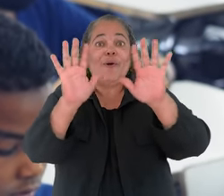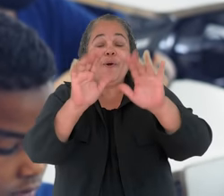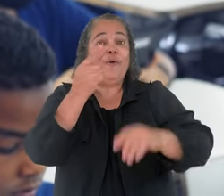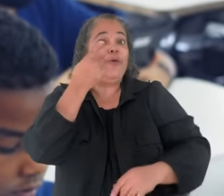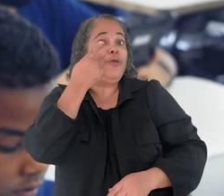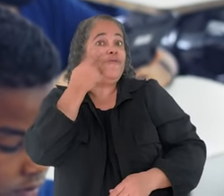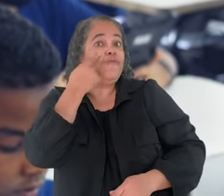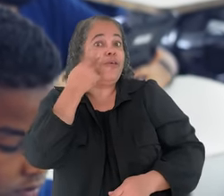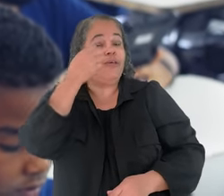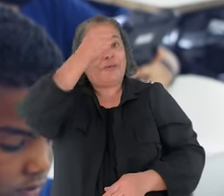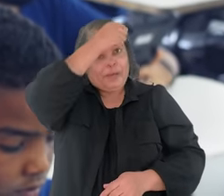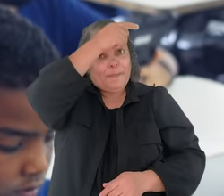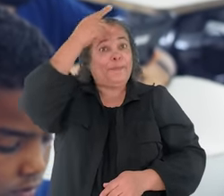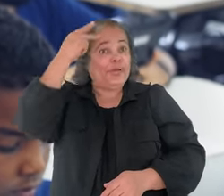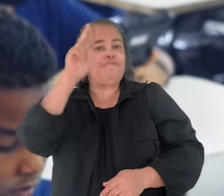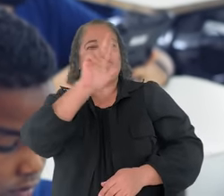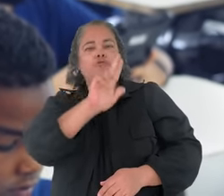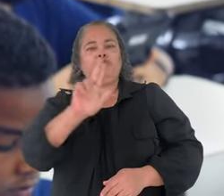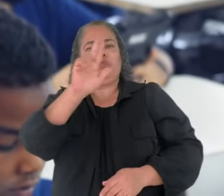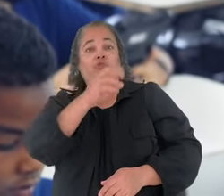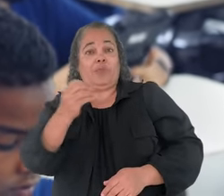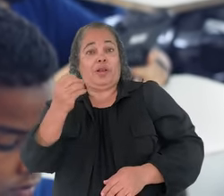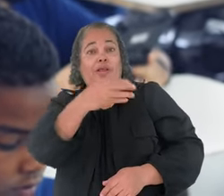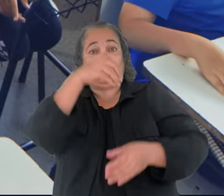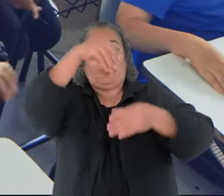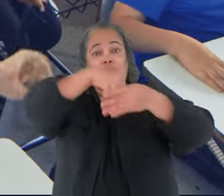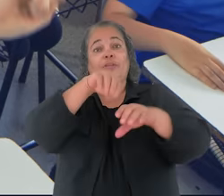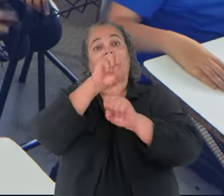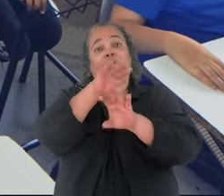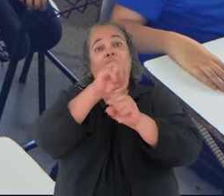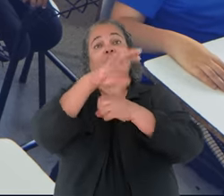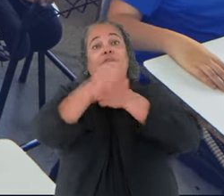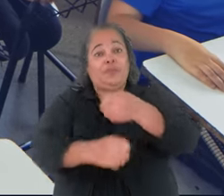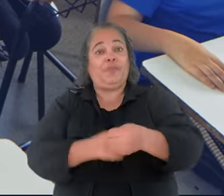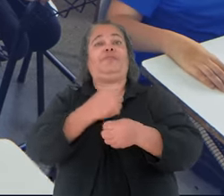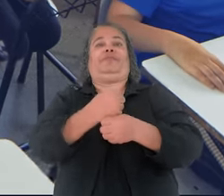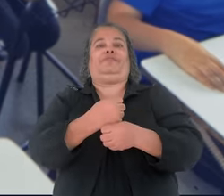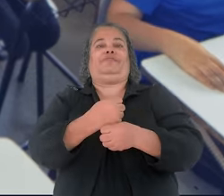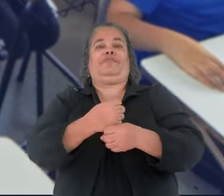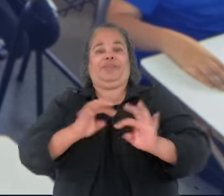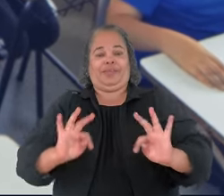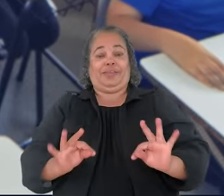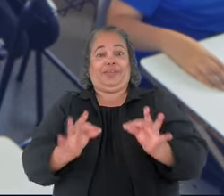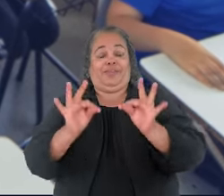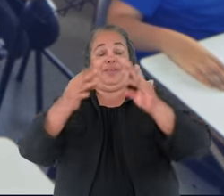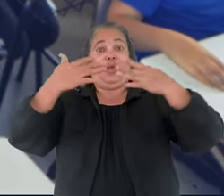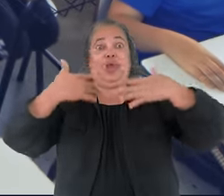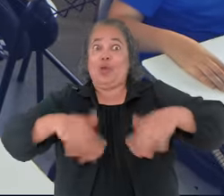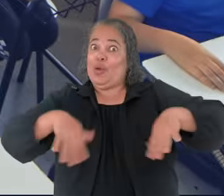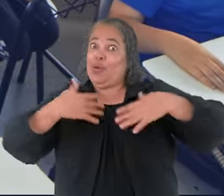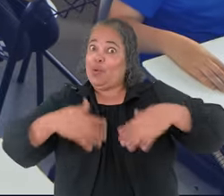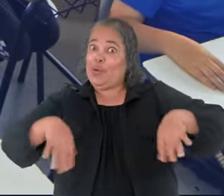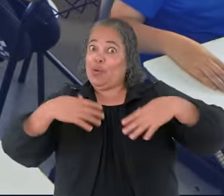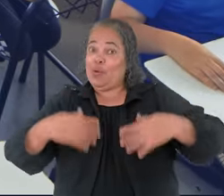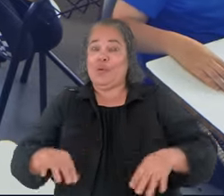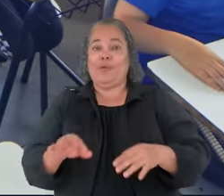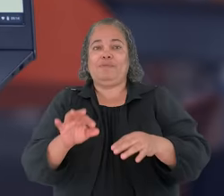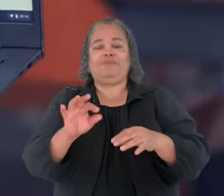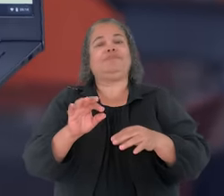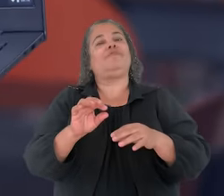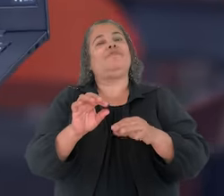Pessoal, olha só as novidades na educação da Prefeitura de Uberlândia pro ano que vem. Tem muita tecnologia!